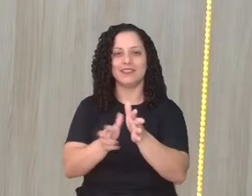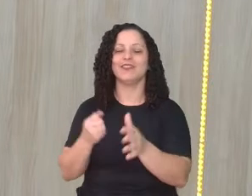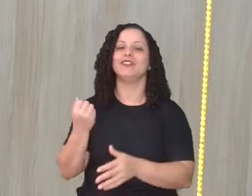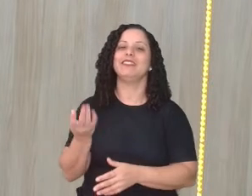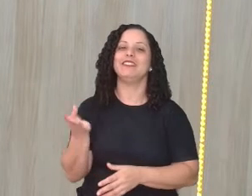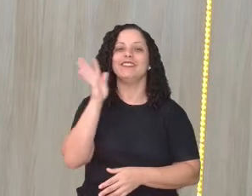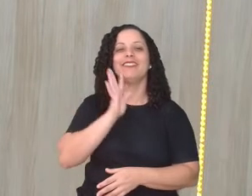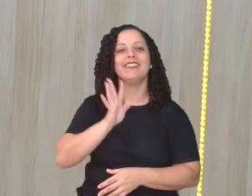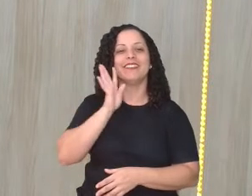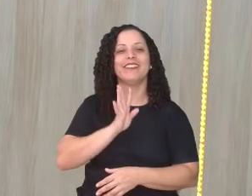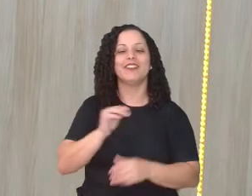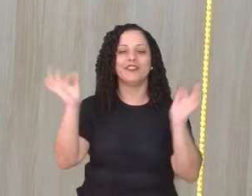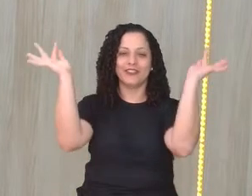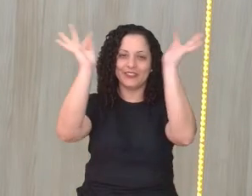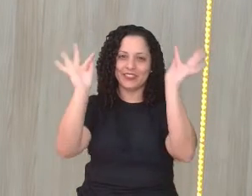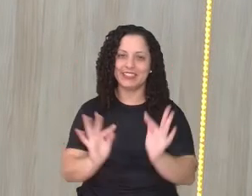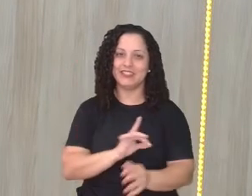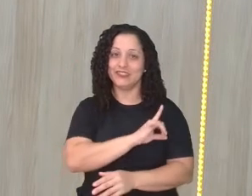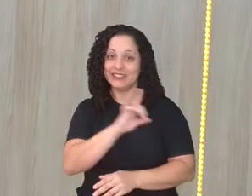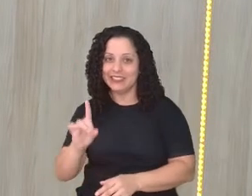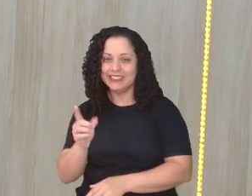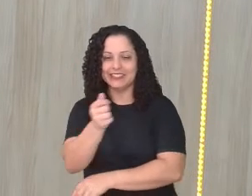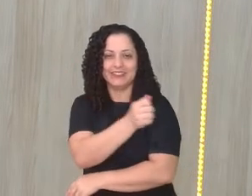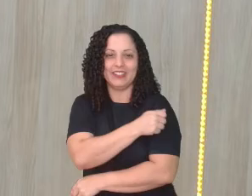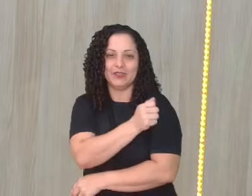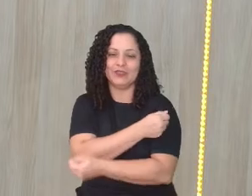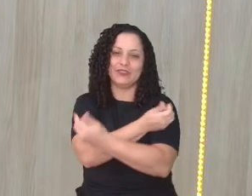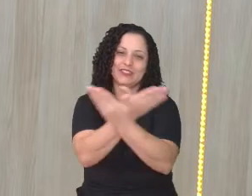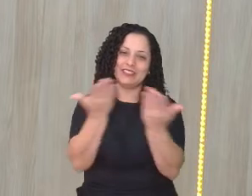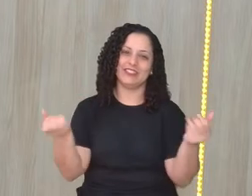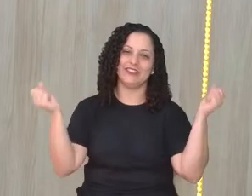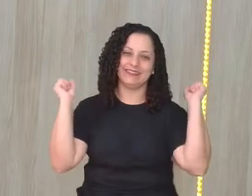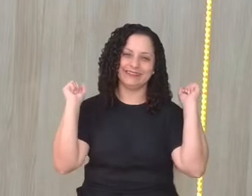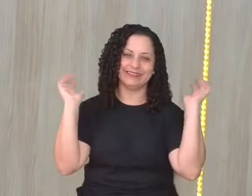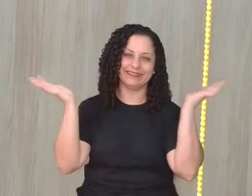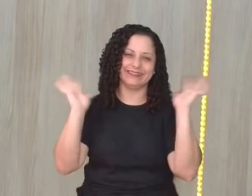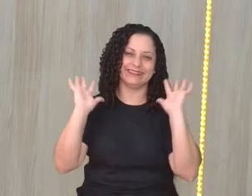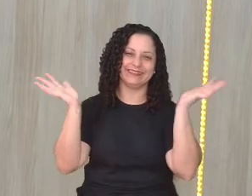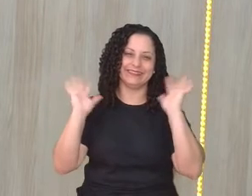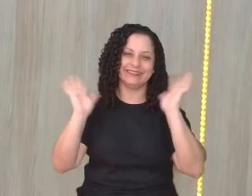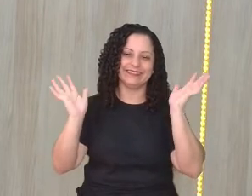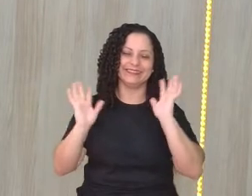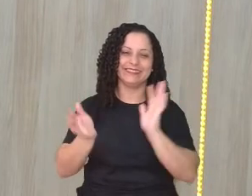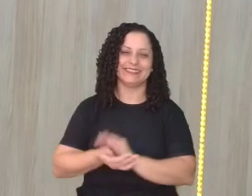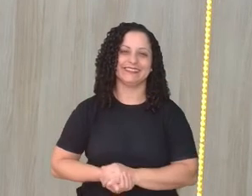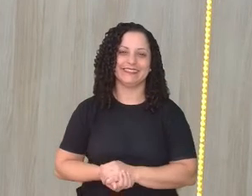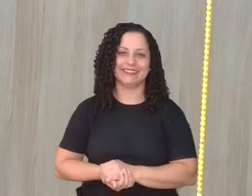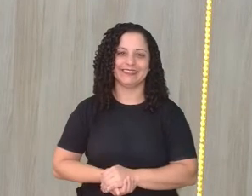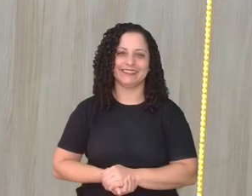agradável. Então, um feliz Dia dos Estudantes para vocês e muito sucesso. Tchau, tchau, pessoal.